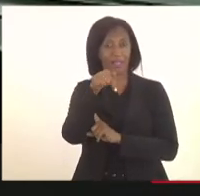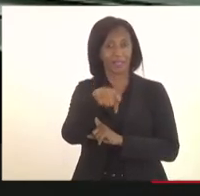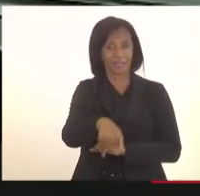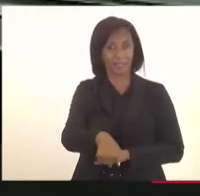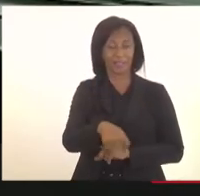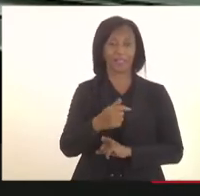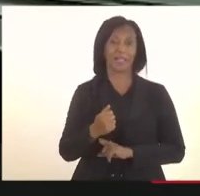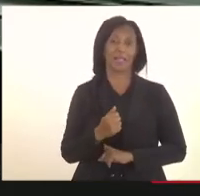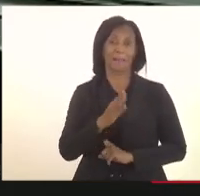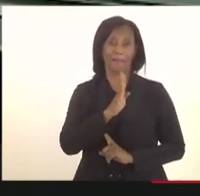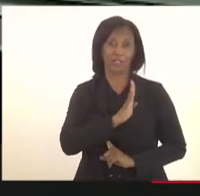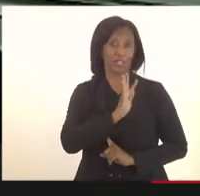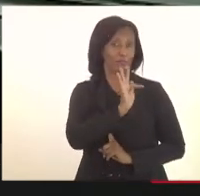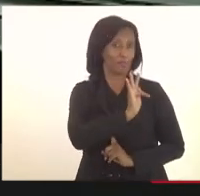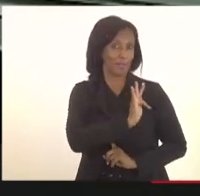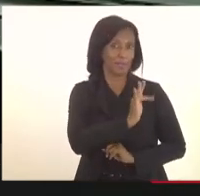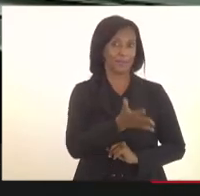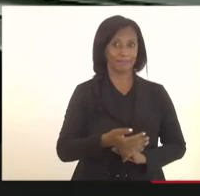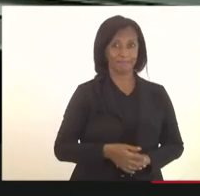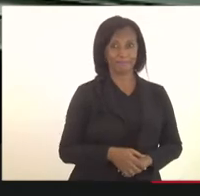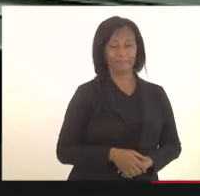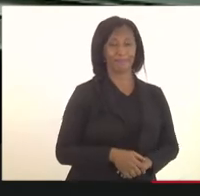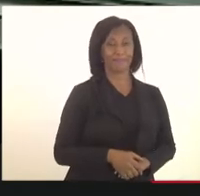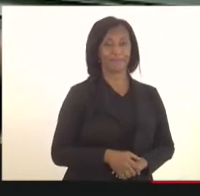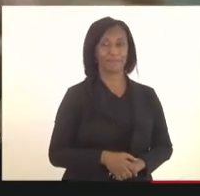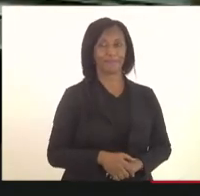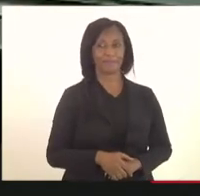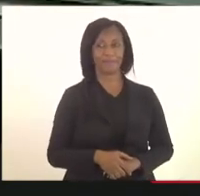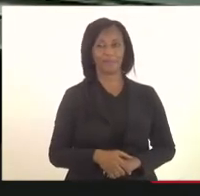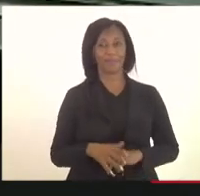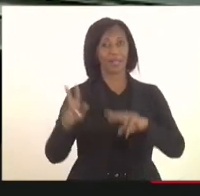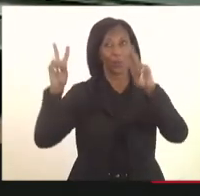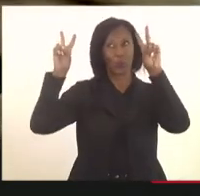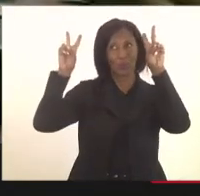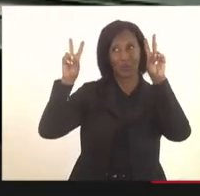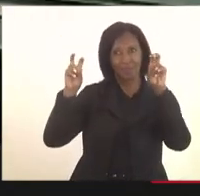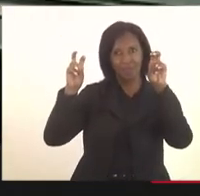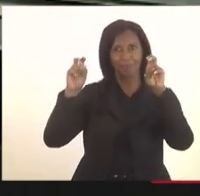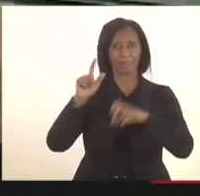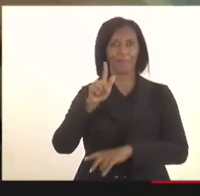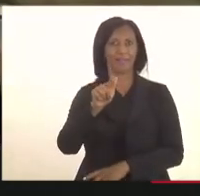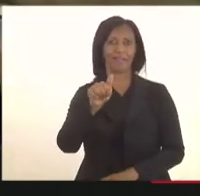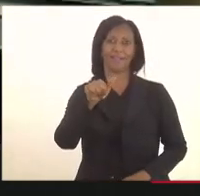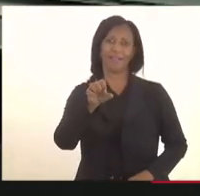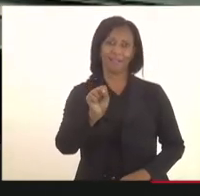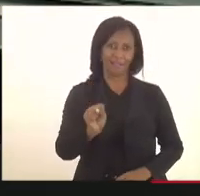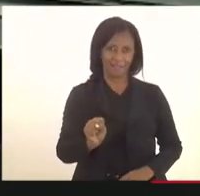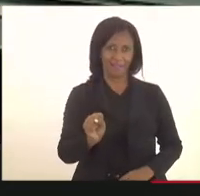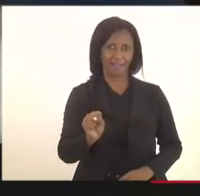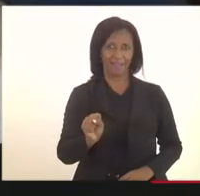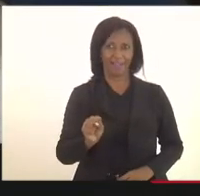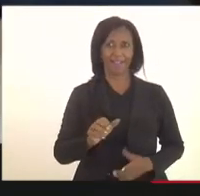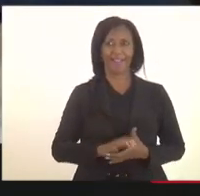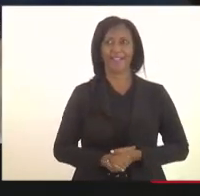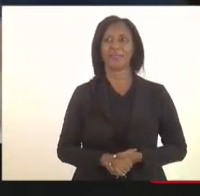querida Baixada Fluminense. Vamos ver como é que o tema gás está